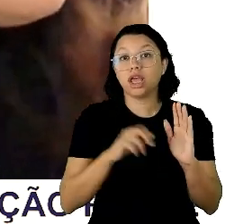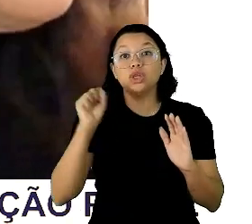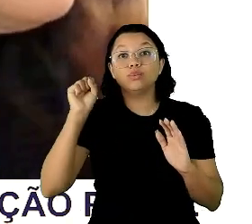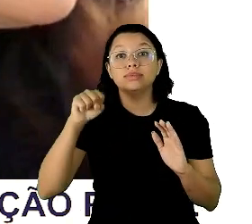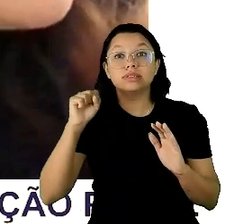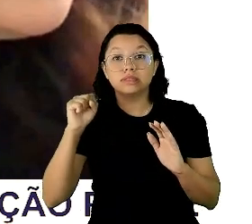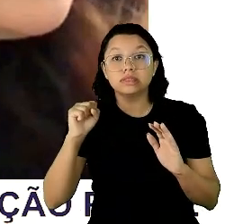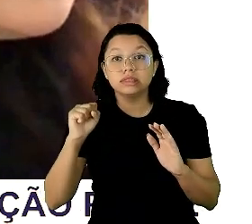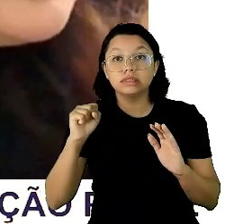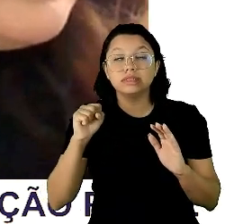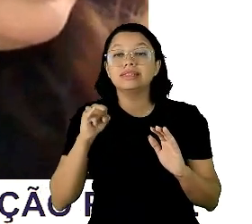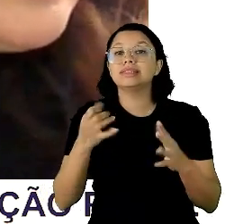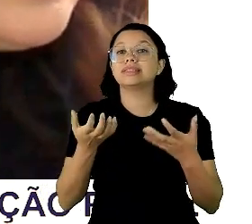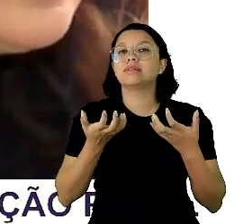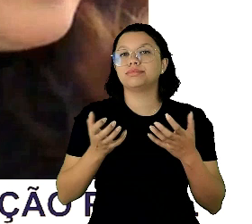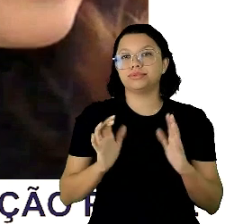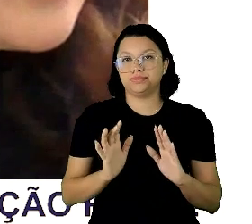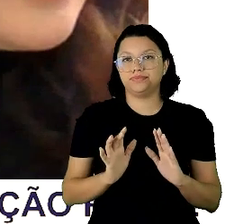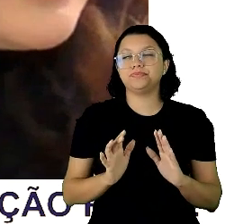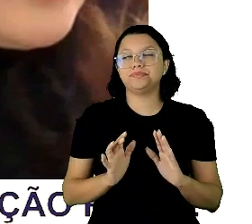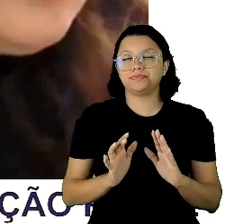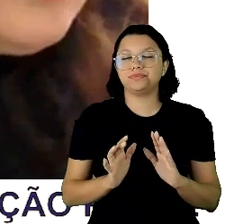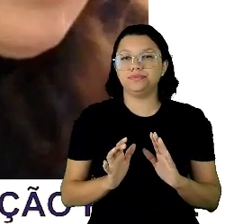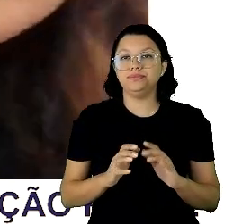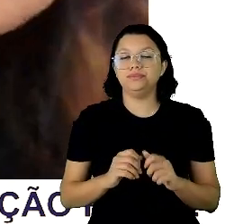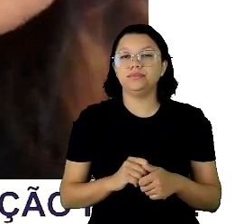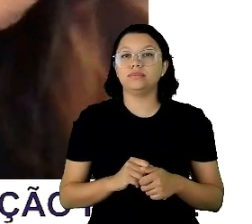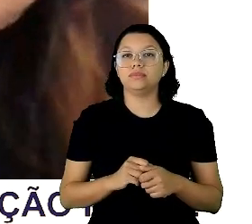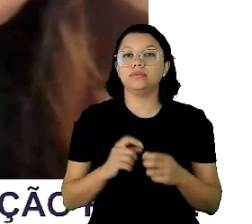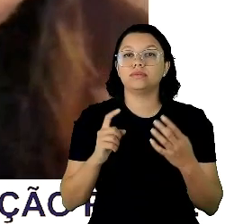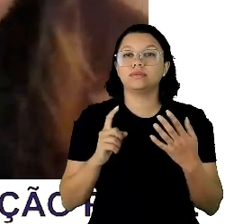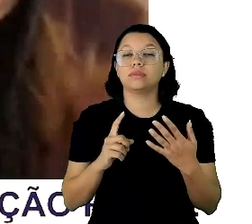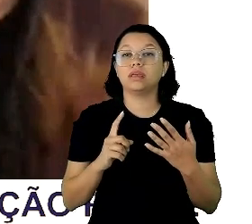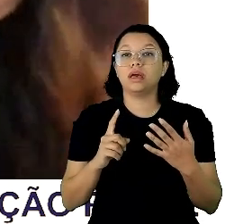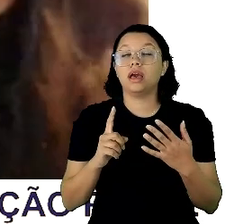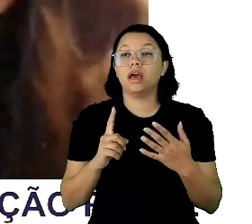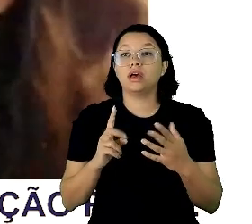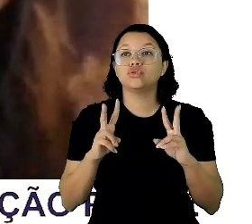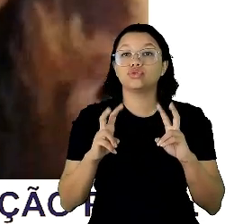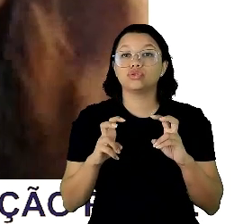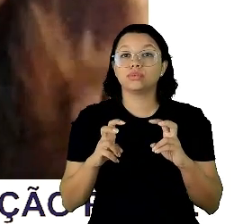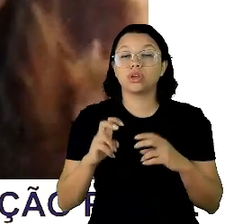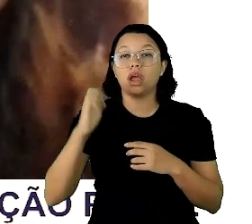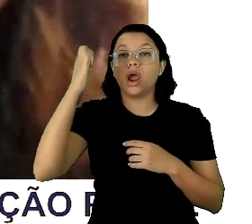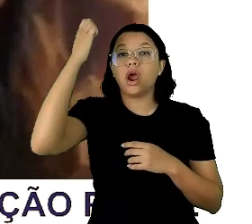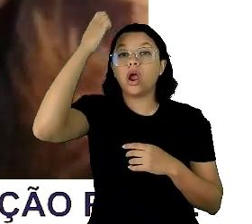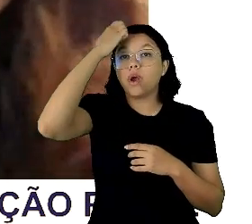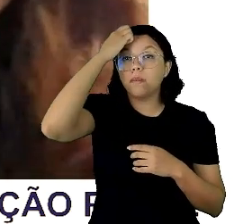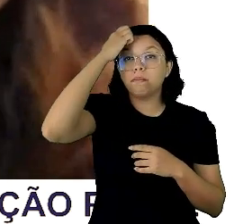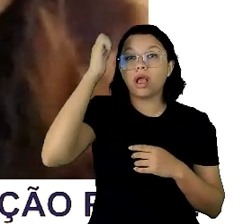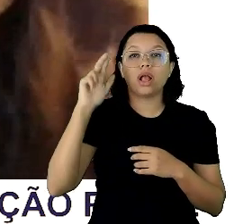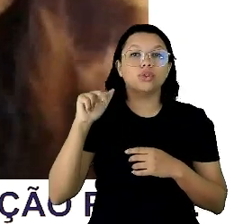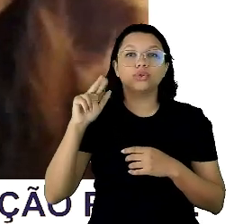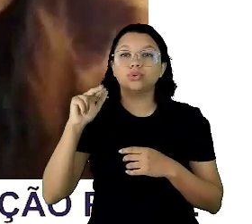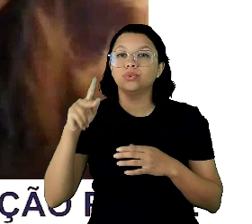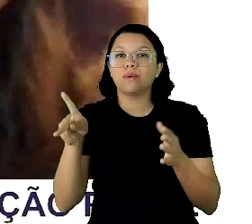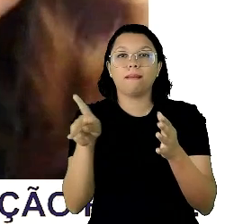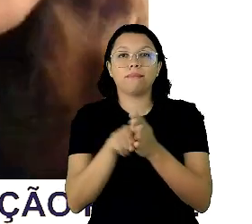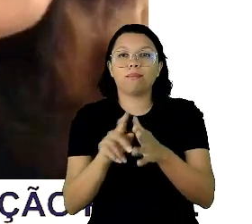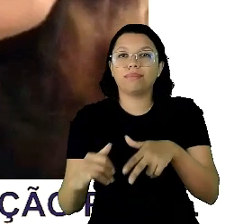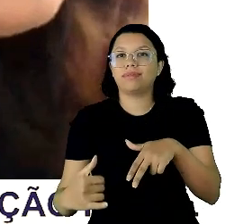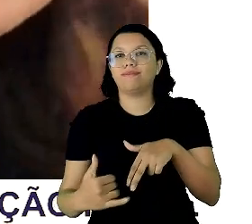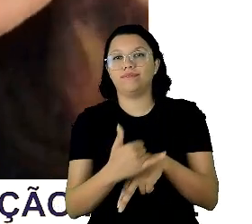A quinta coisa que eu elenquei aqui, que a culpa nunca é da vítima. A culpa nunca pode ser da